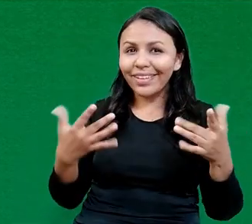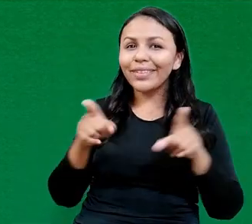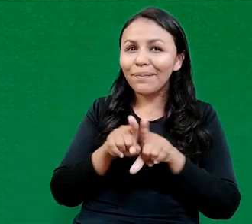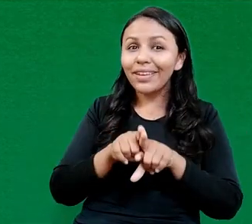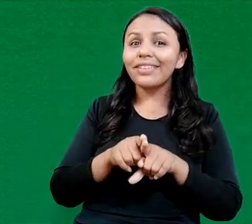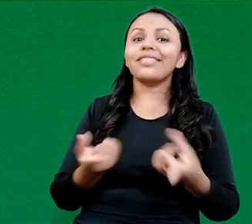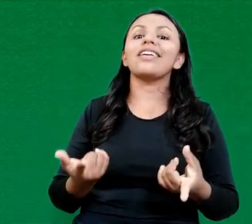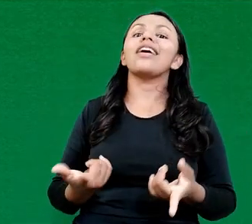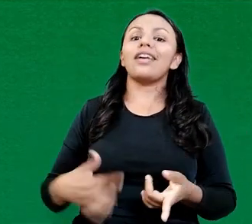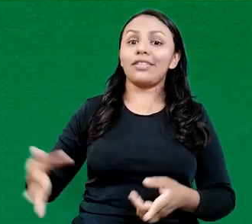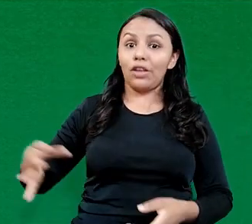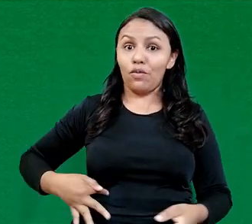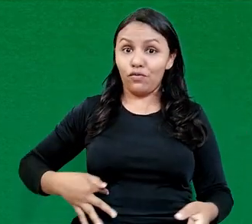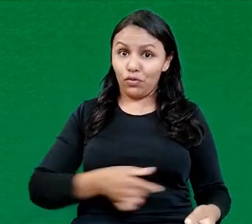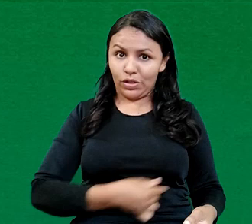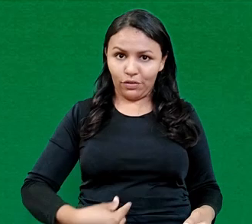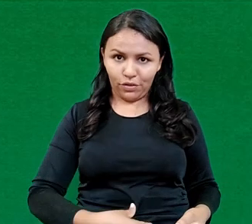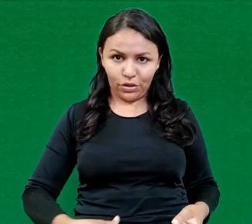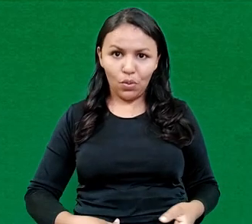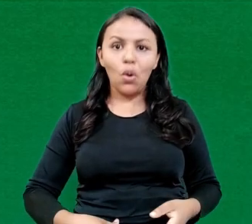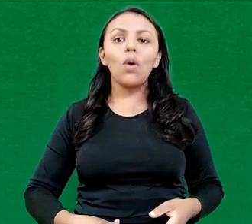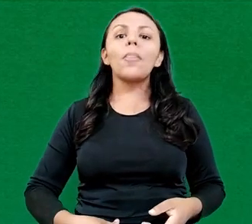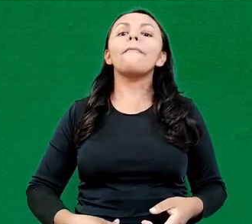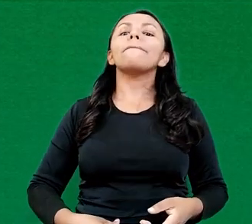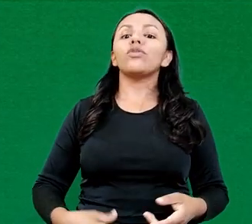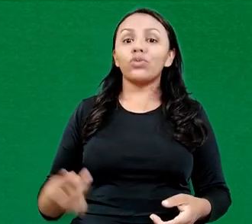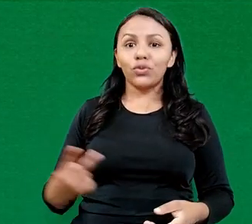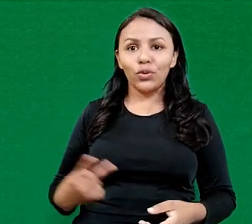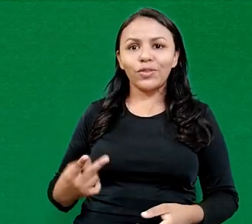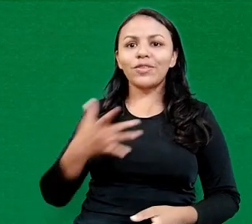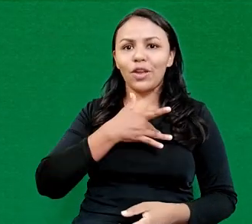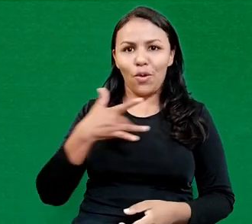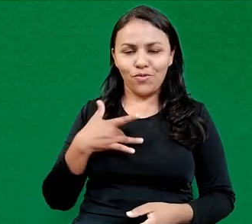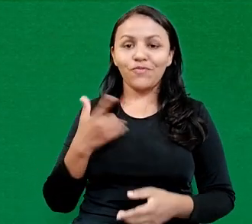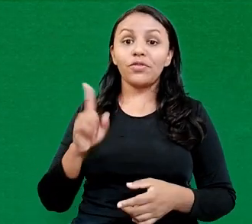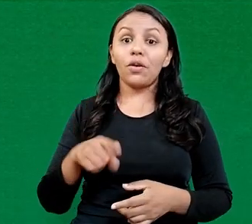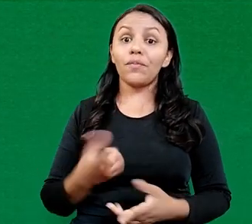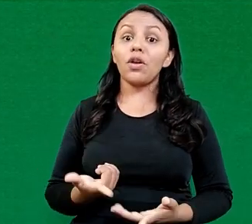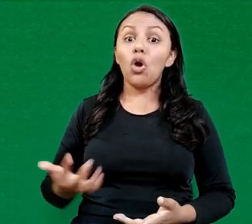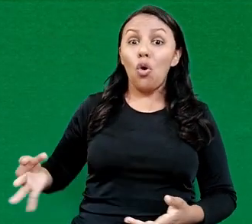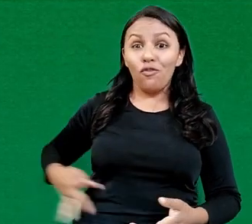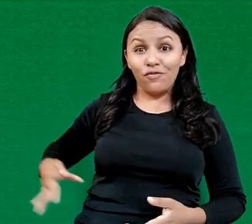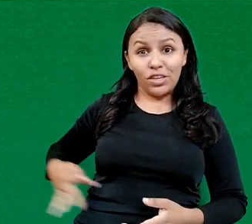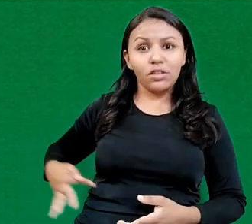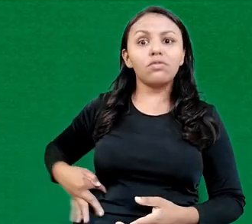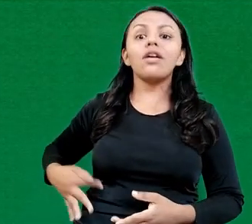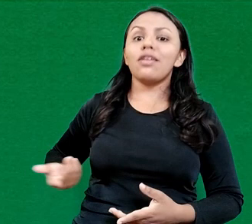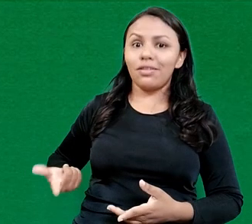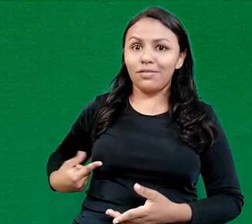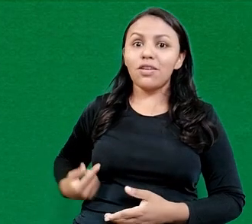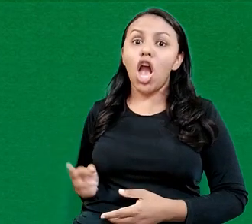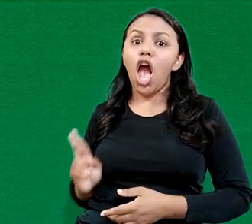saúde aí do intestino e do fígado. O fígado ele é um órgão que produz muitas respostas